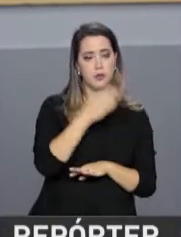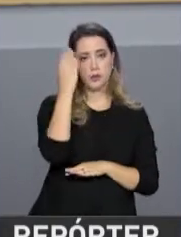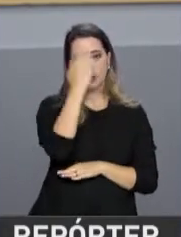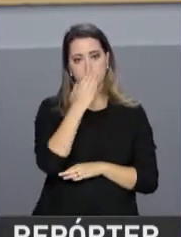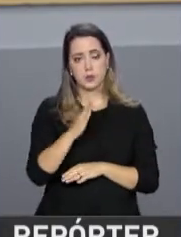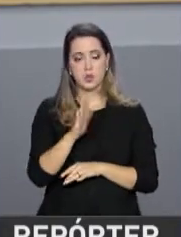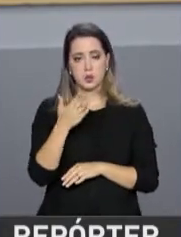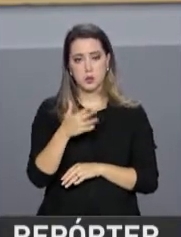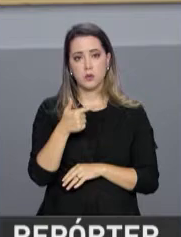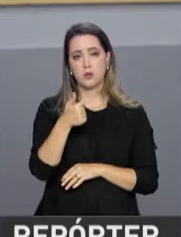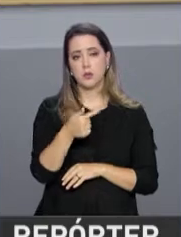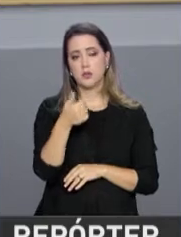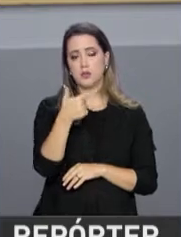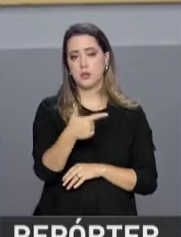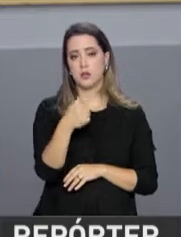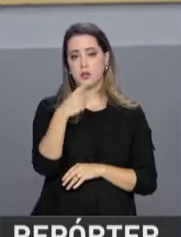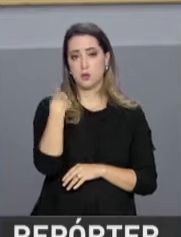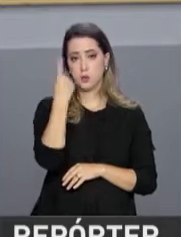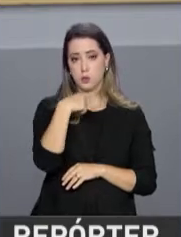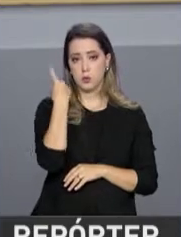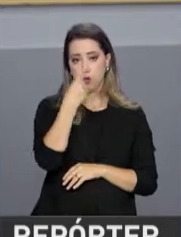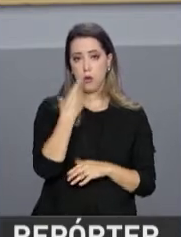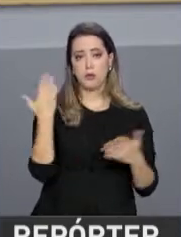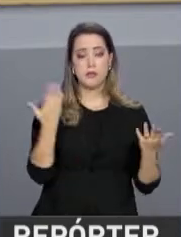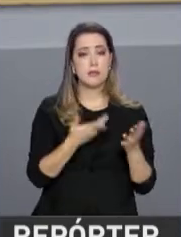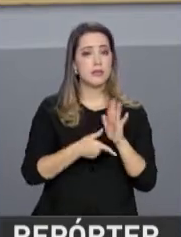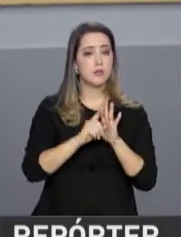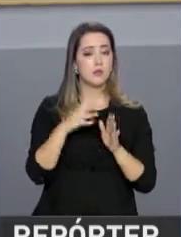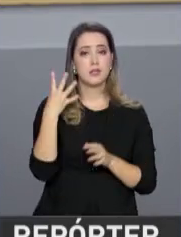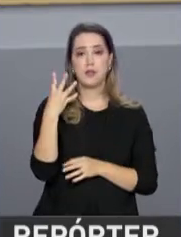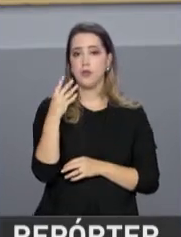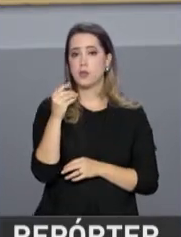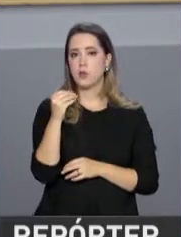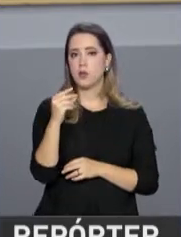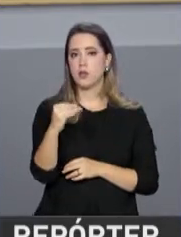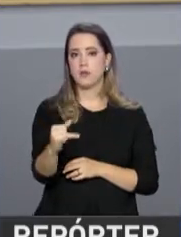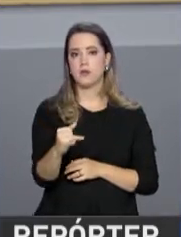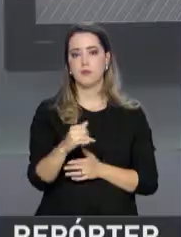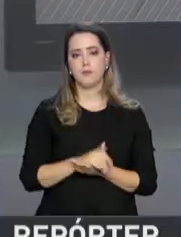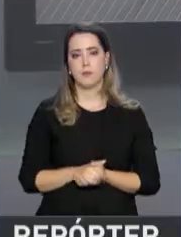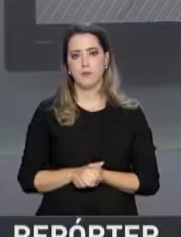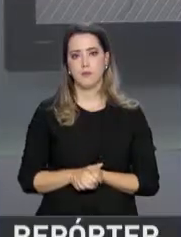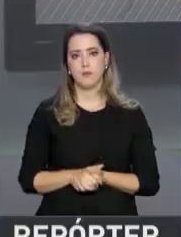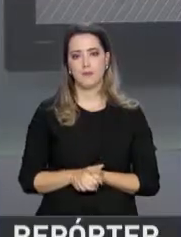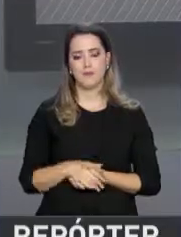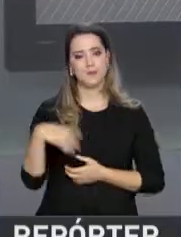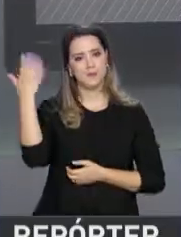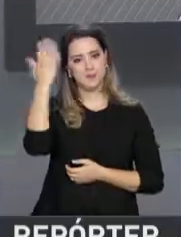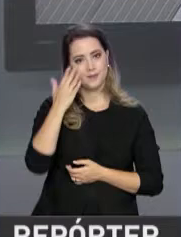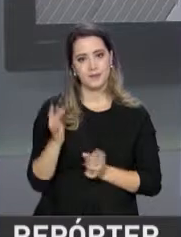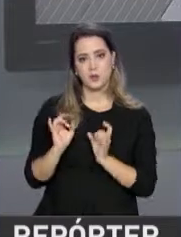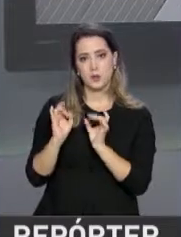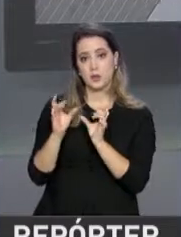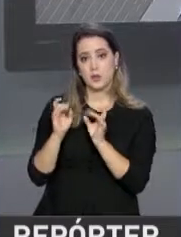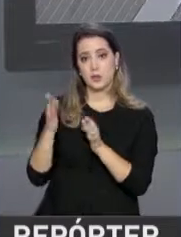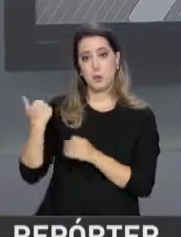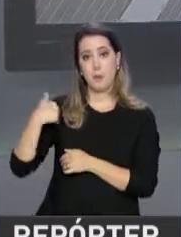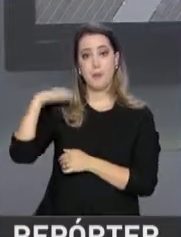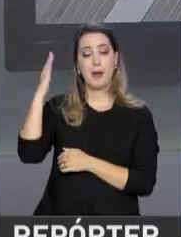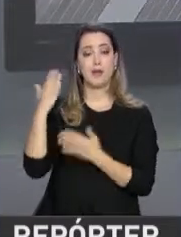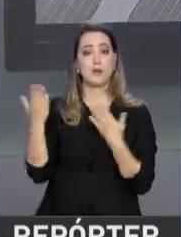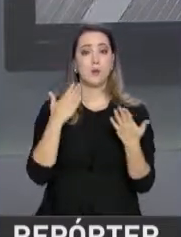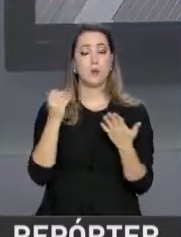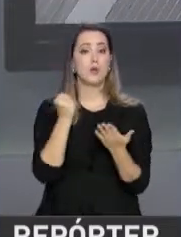dura em média 72 horas antes eram necessários 40 dias o brasil exportou mais do que importou